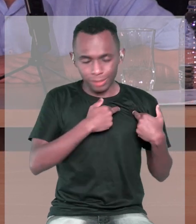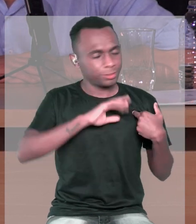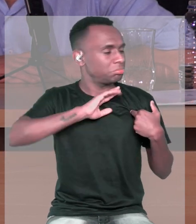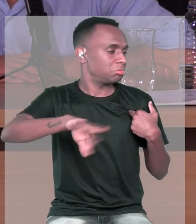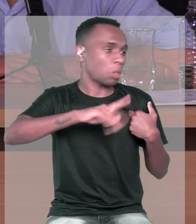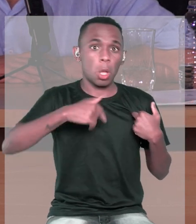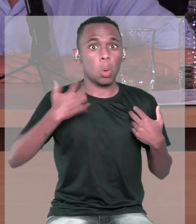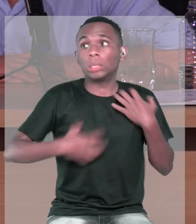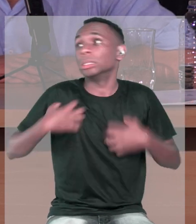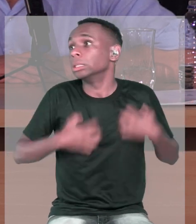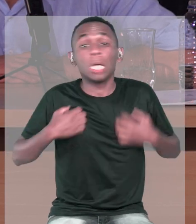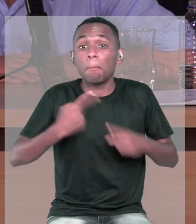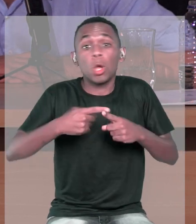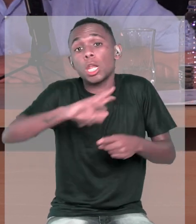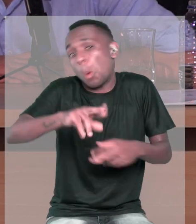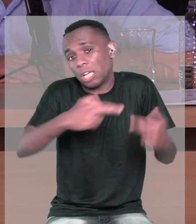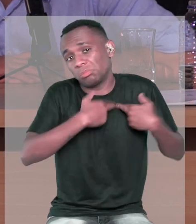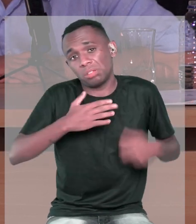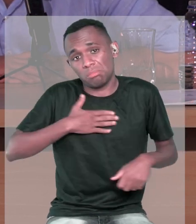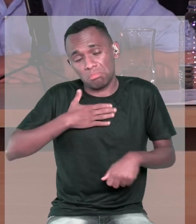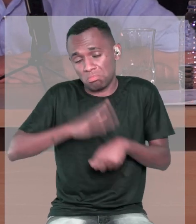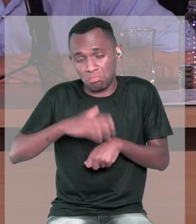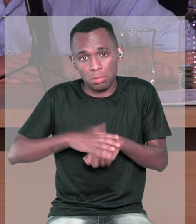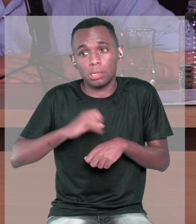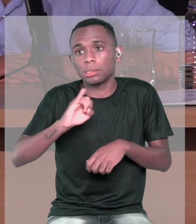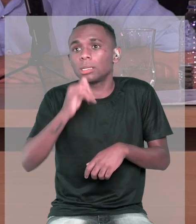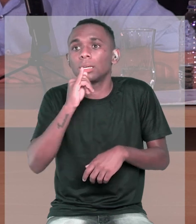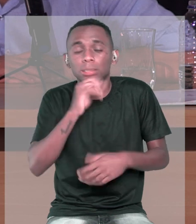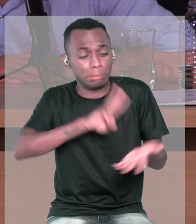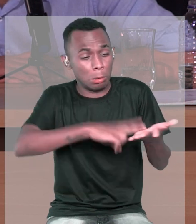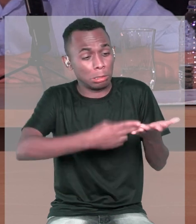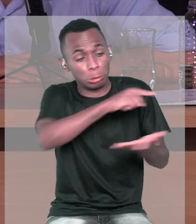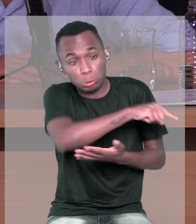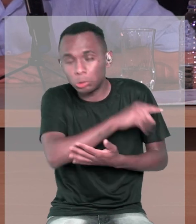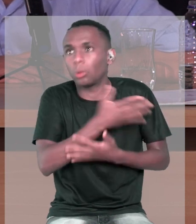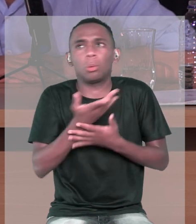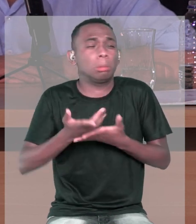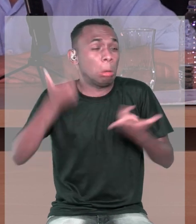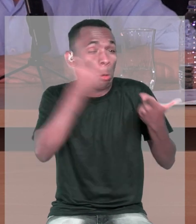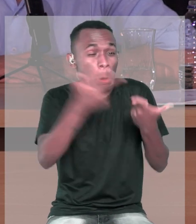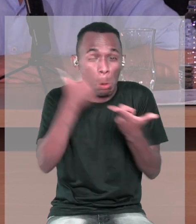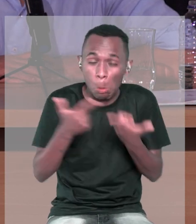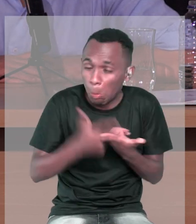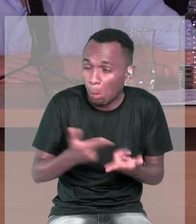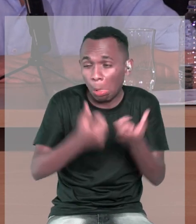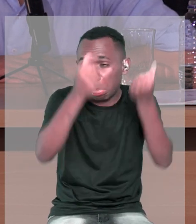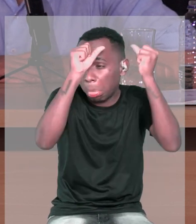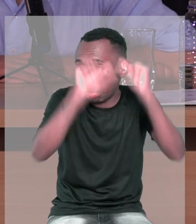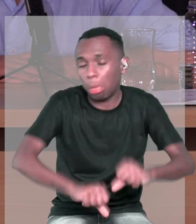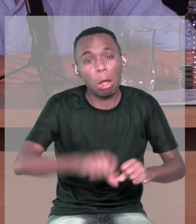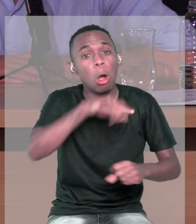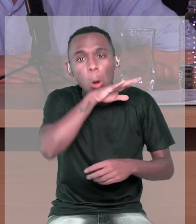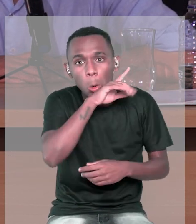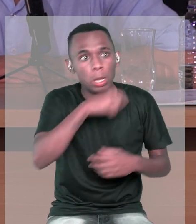me desesperar, não é a minha função. Se por acaso eu tivesse um tradutor catastrófico que fizesse a tradução péssima, eu